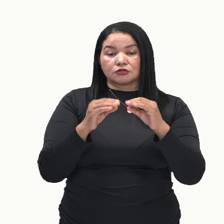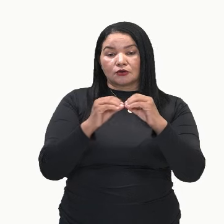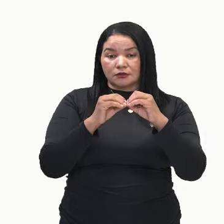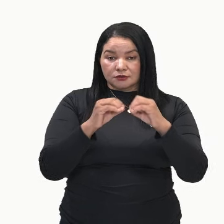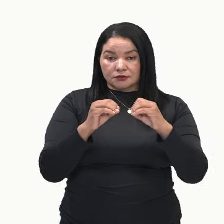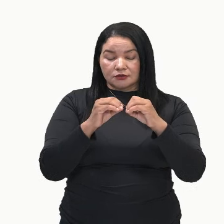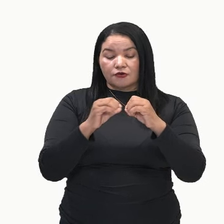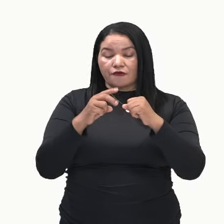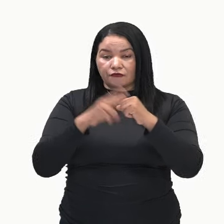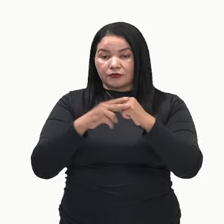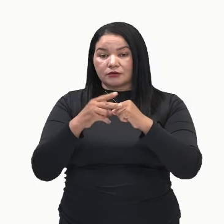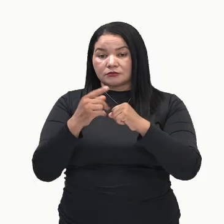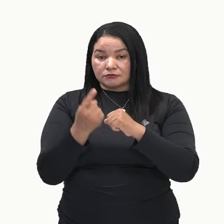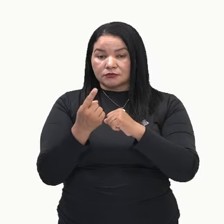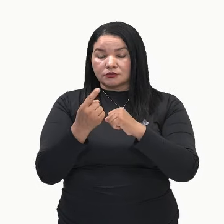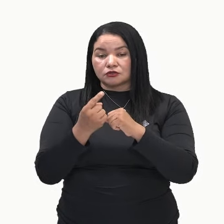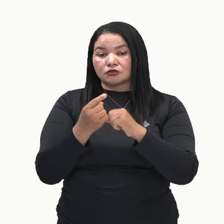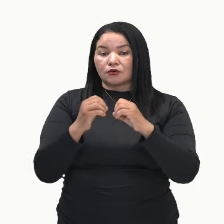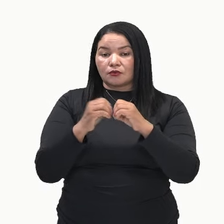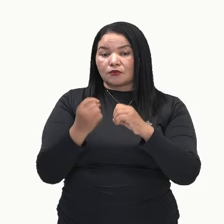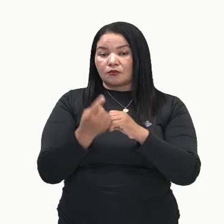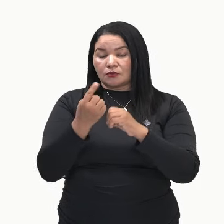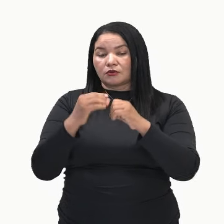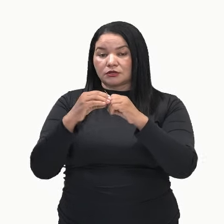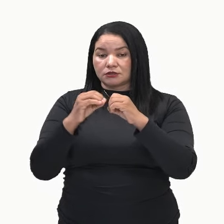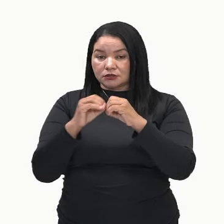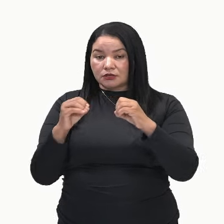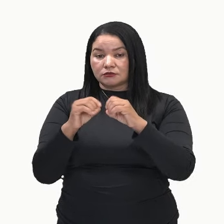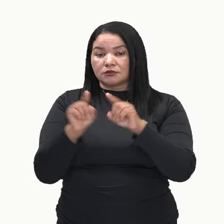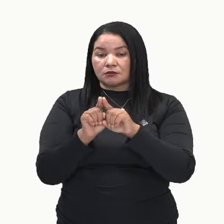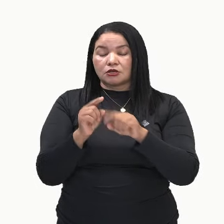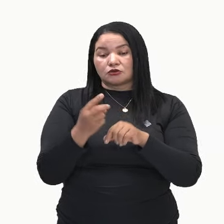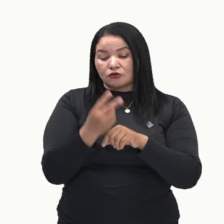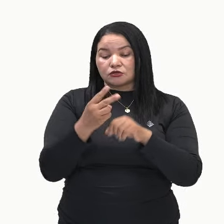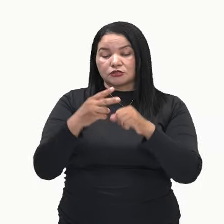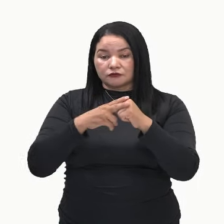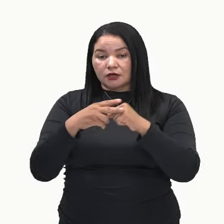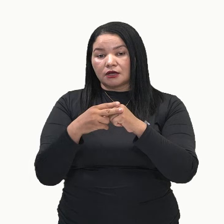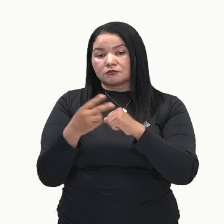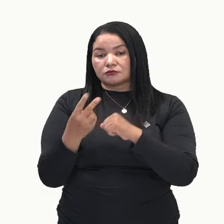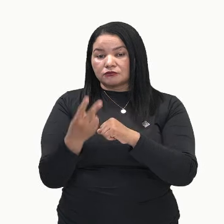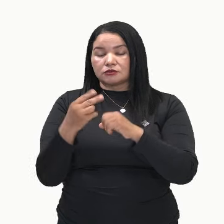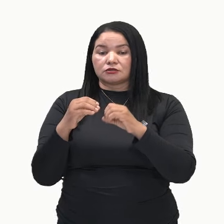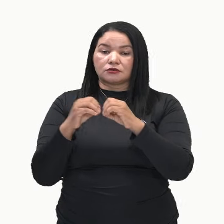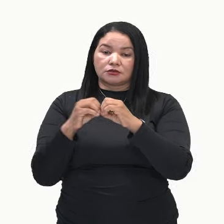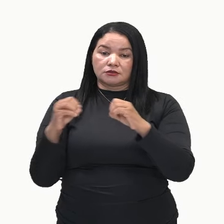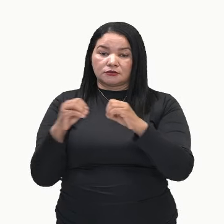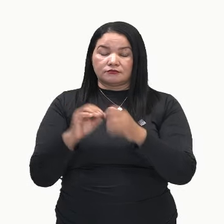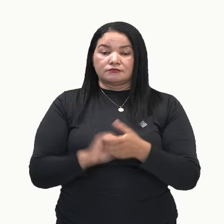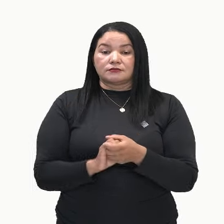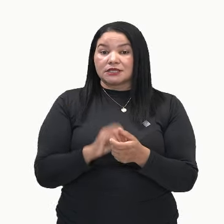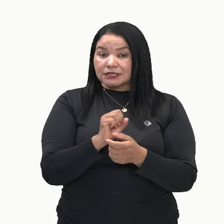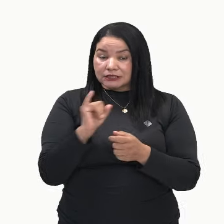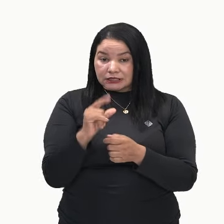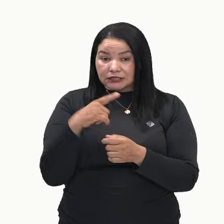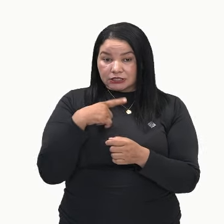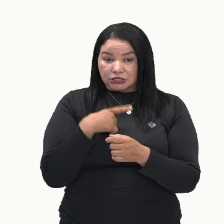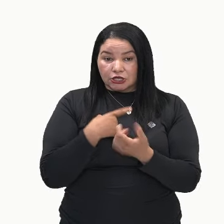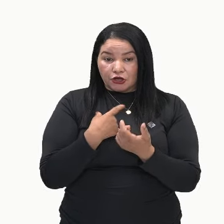uma oração, dois verbos, duas orações. Então, eu posso usar o verbo aqui como esta série